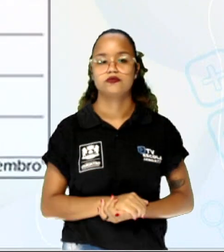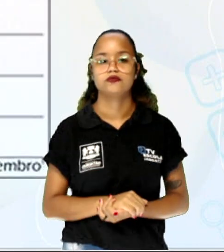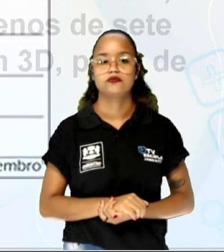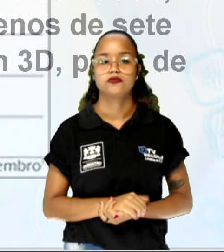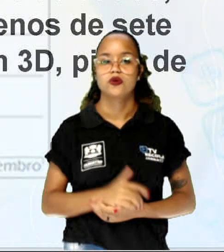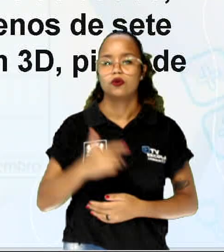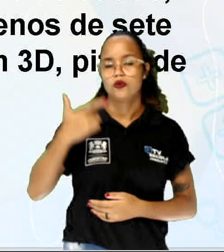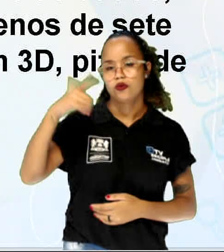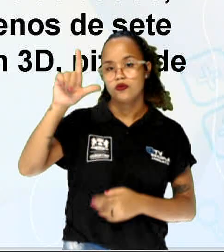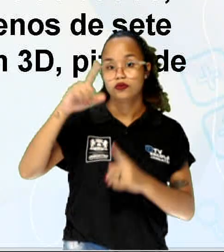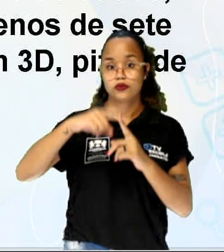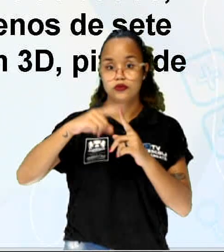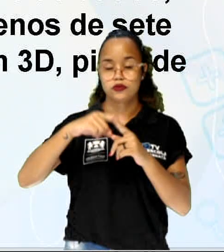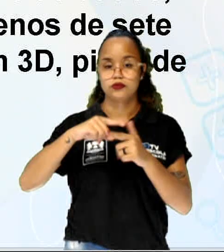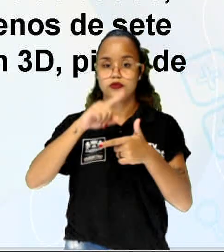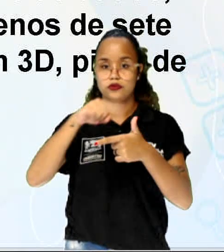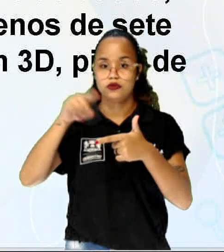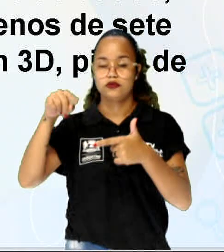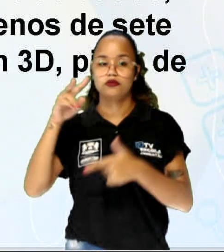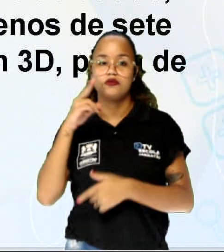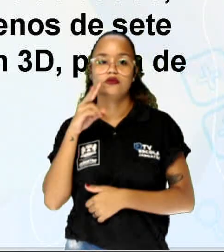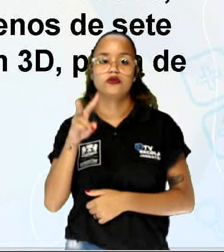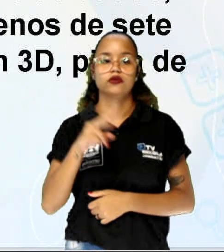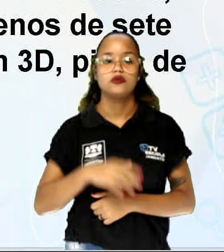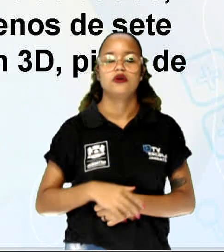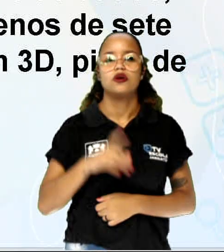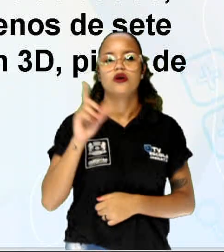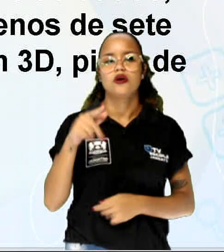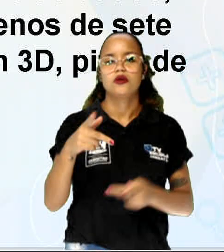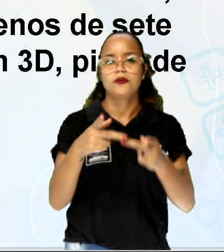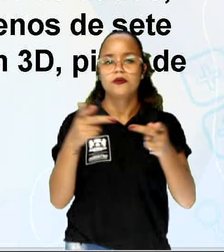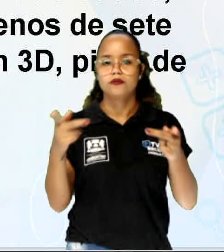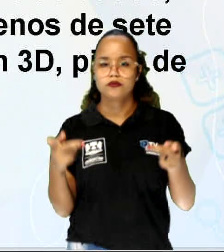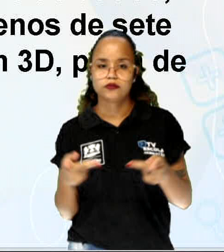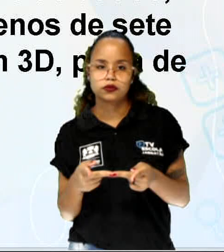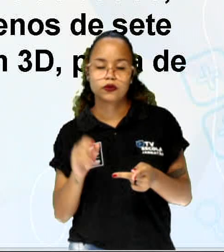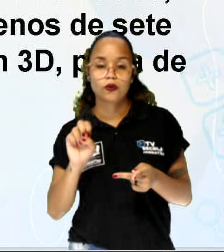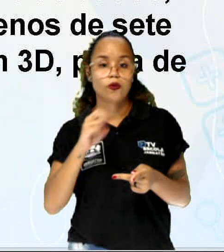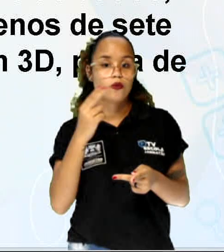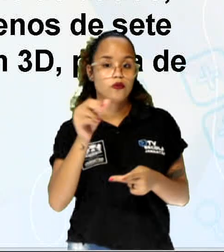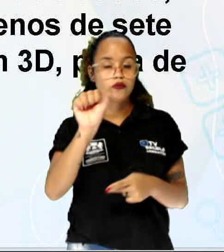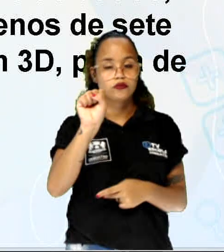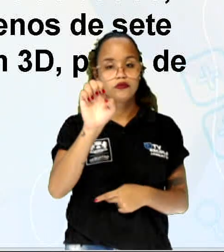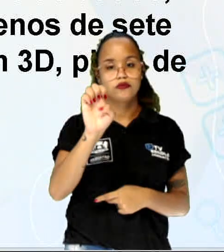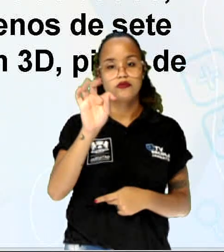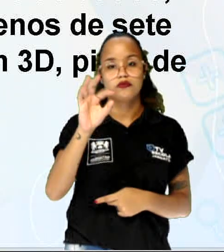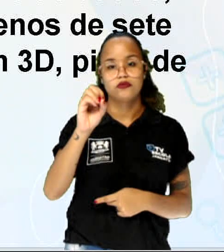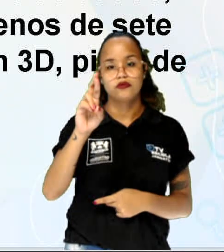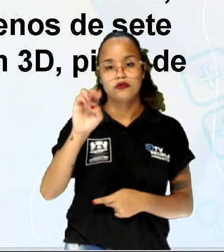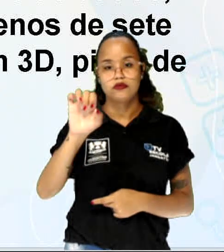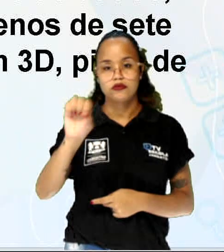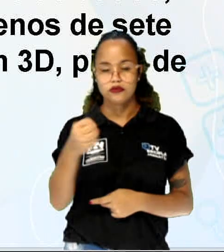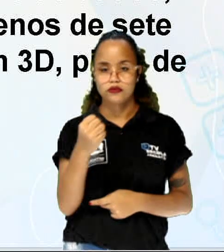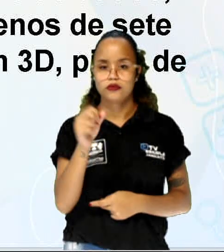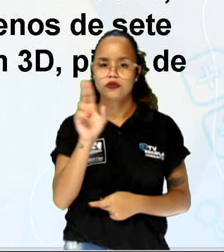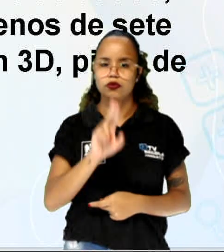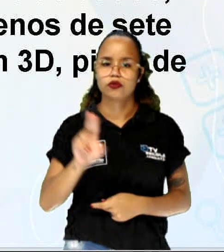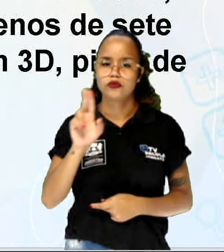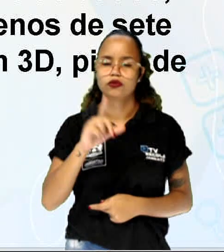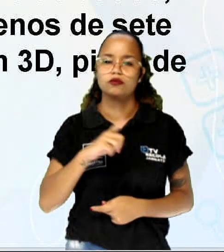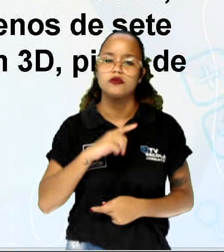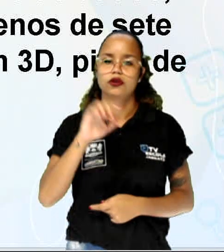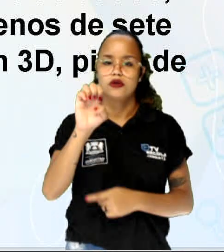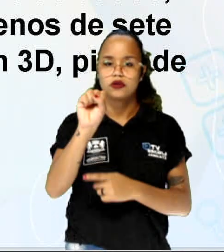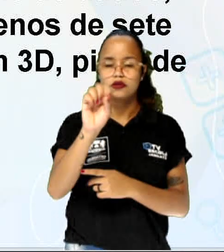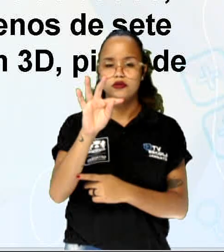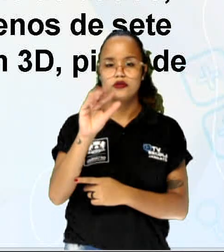Próximo tipo de gráfico que a gente vai ver é o gráfico de pizza, o gráfico de setores. Ele é adequado para estatísticas e percentuais,